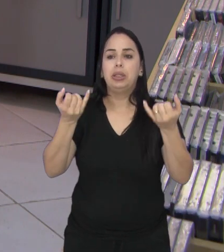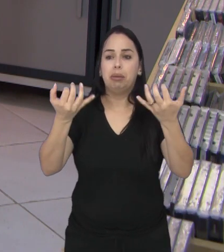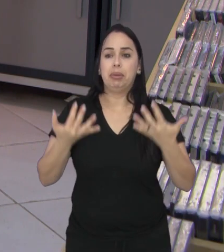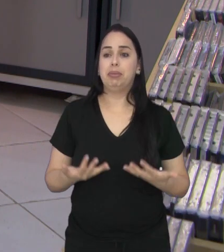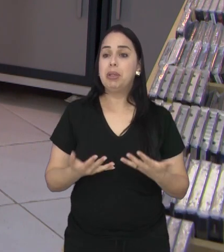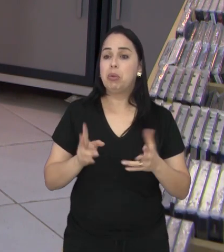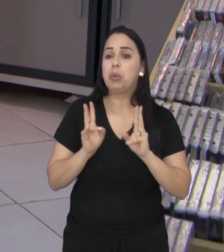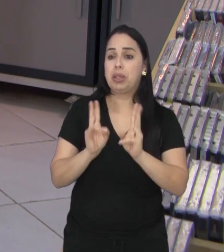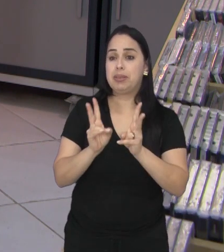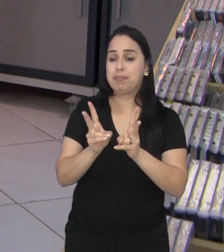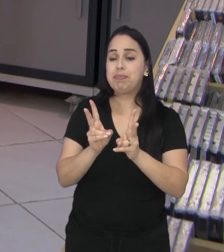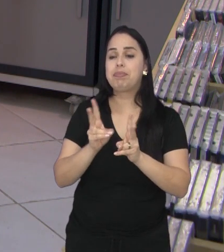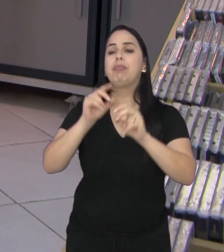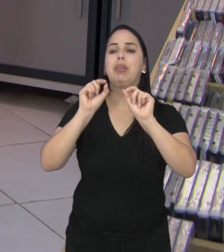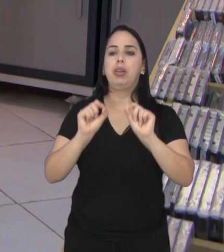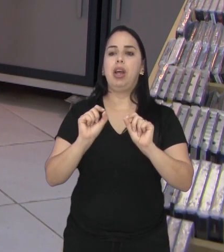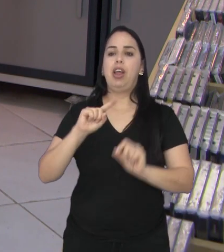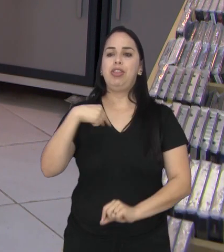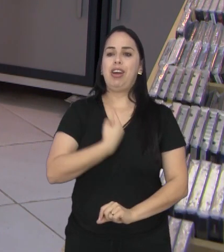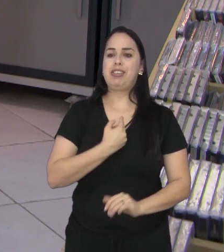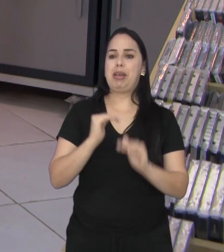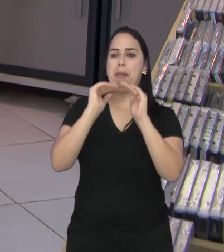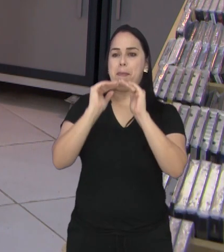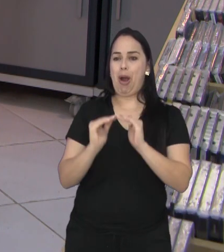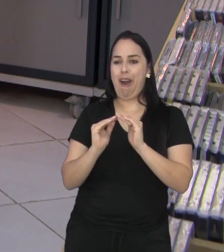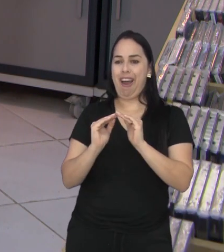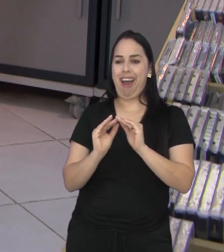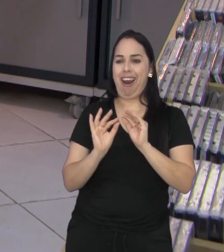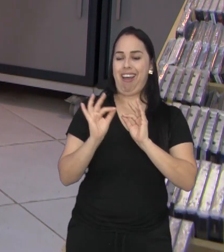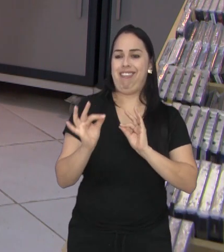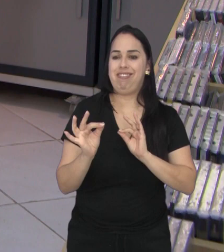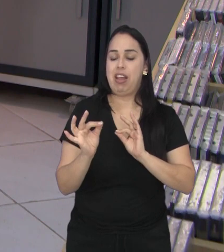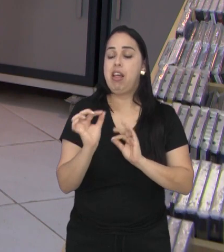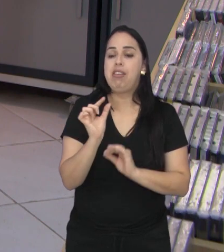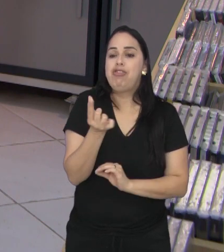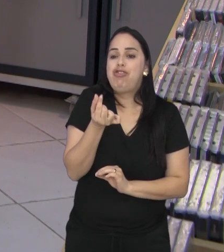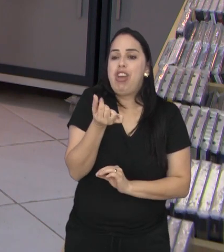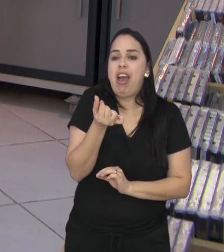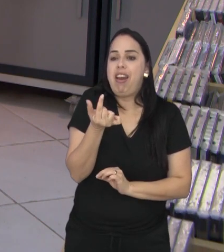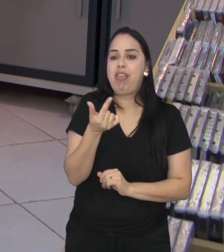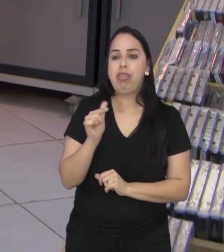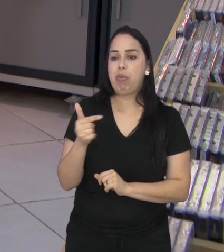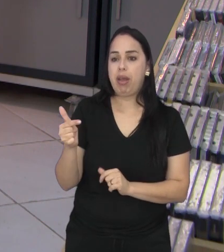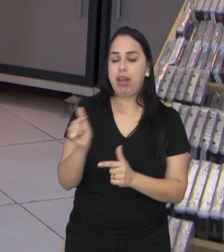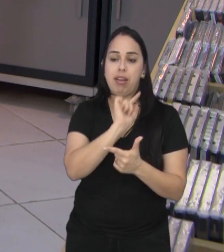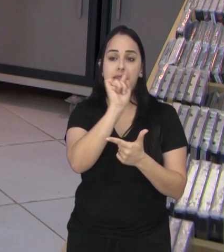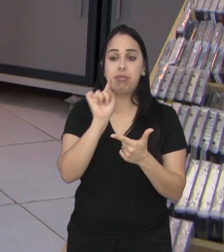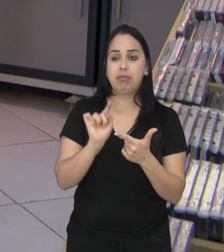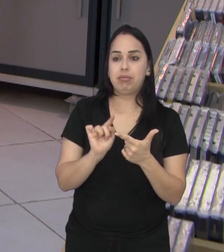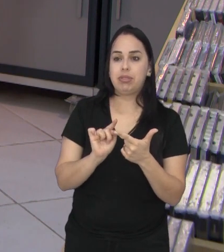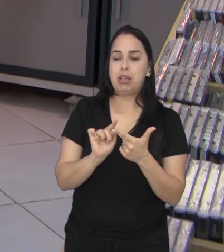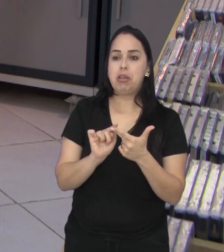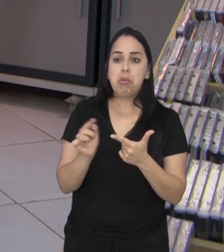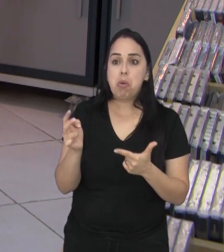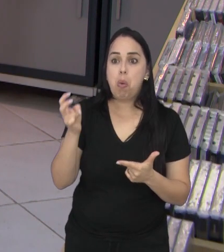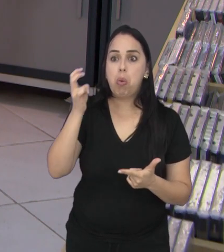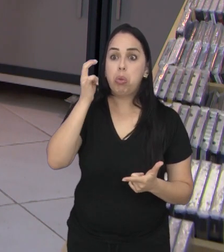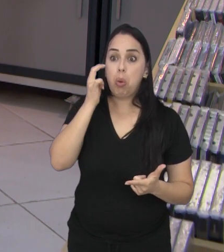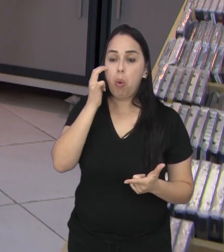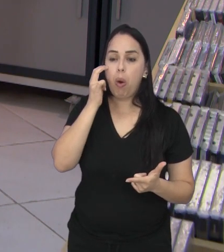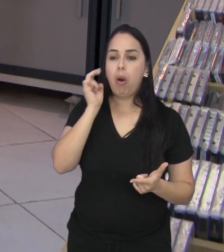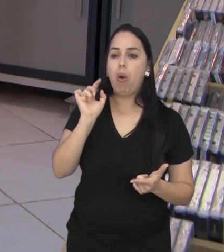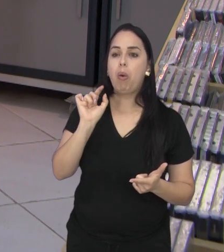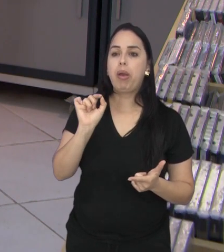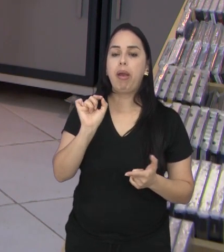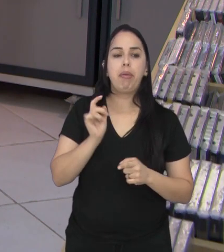da periferia, às vezes a gente não tem nem grana e nem também uma cultura